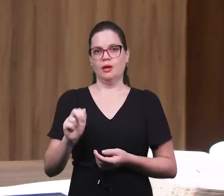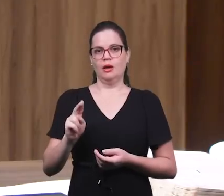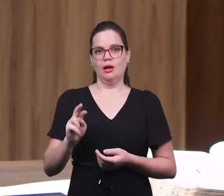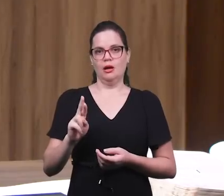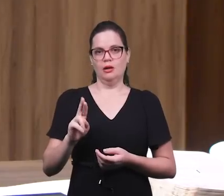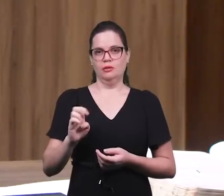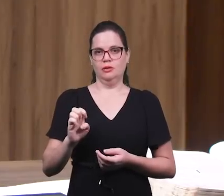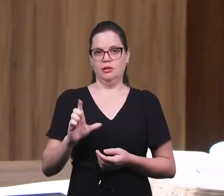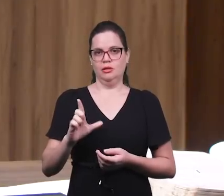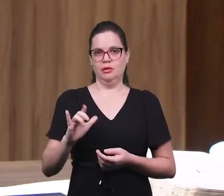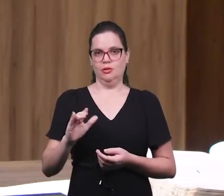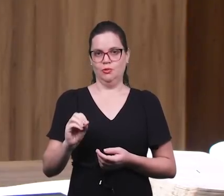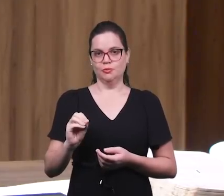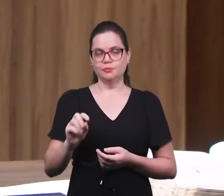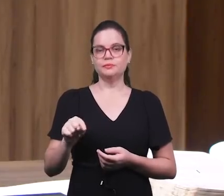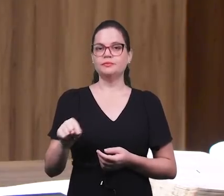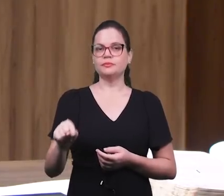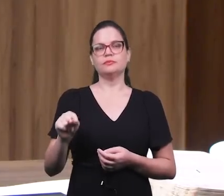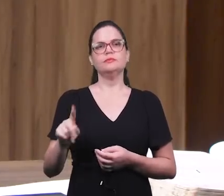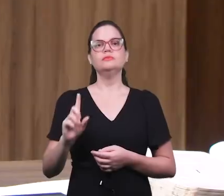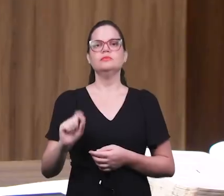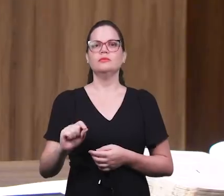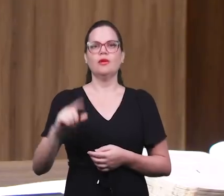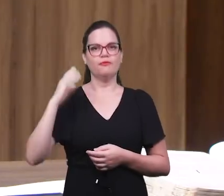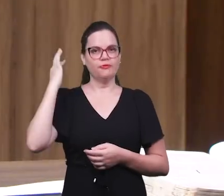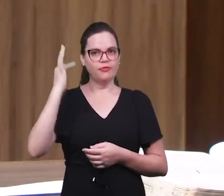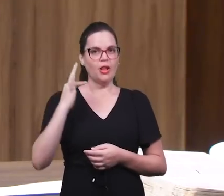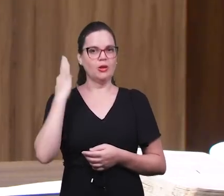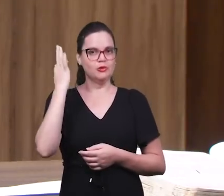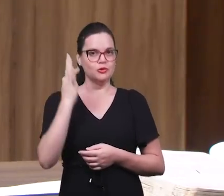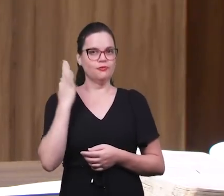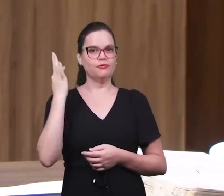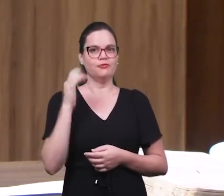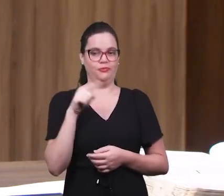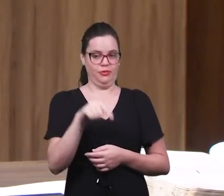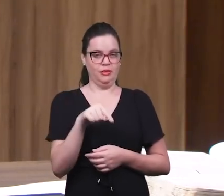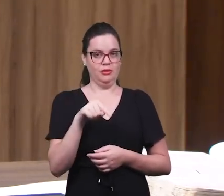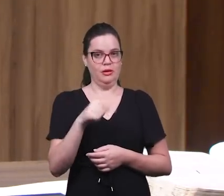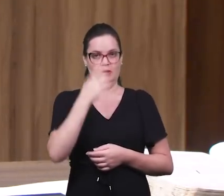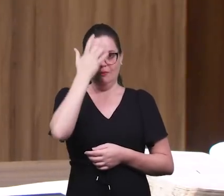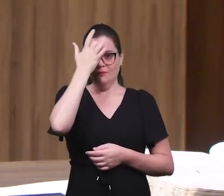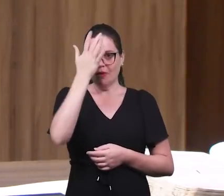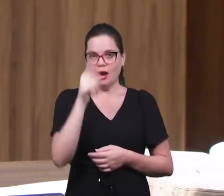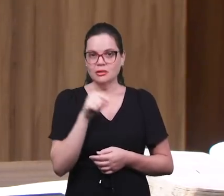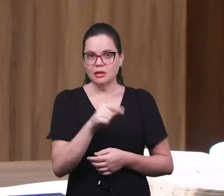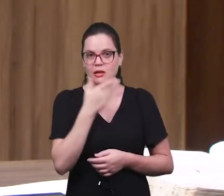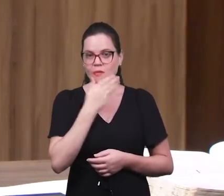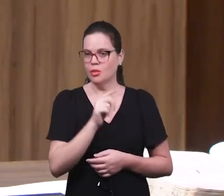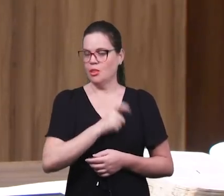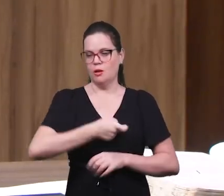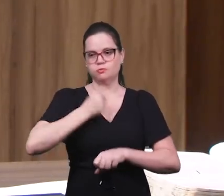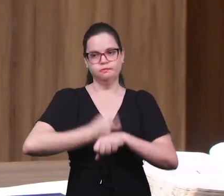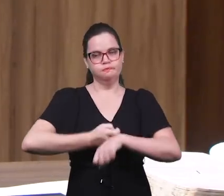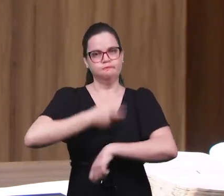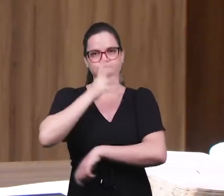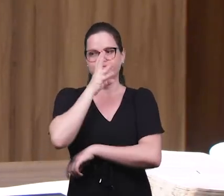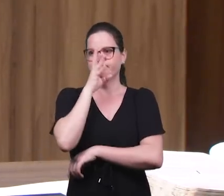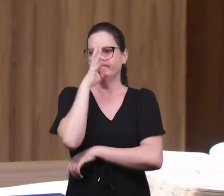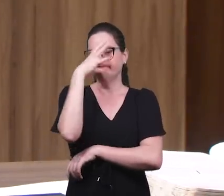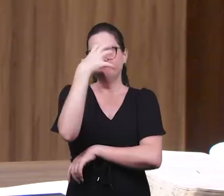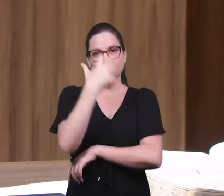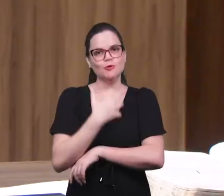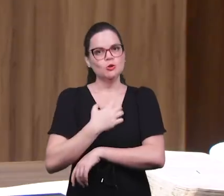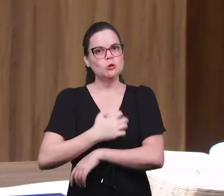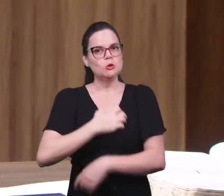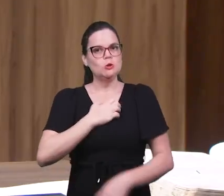mas filosofia com brutalidade junto, né? Que o homem não era fácil, não. Marco Aurélio era duro e feroz, né? Então,